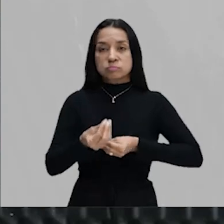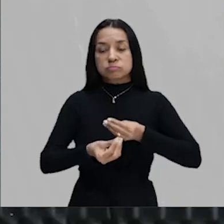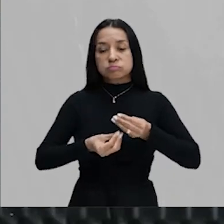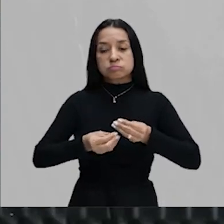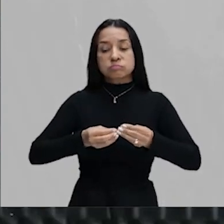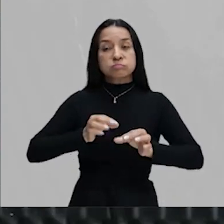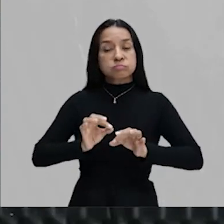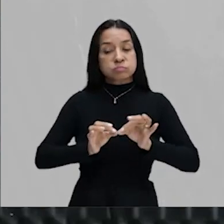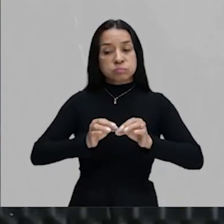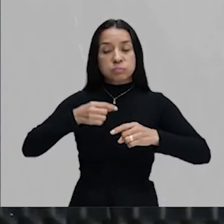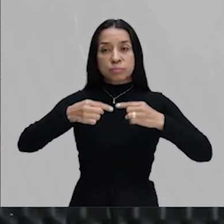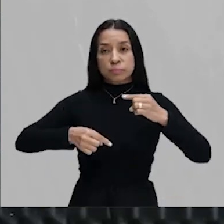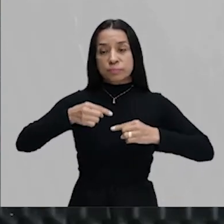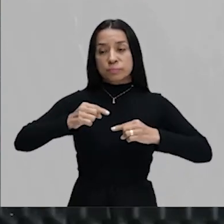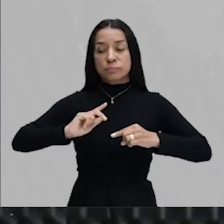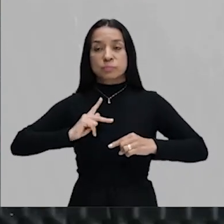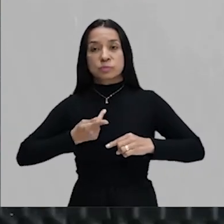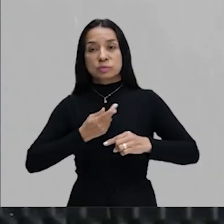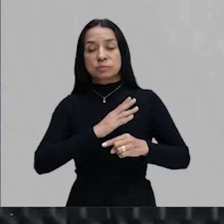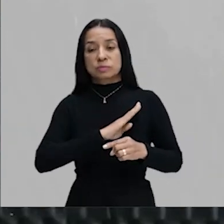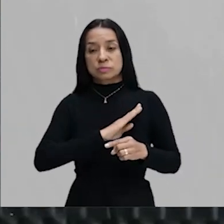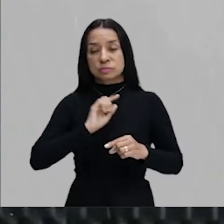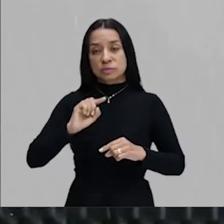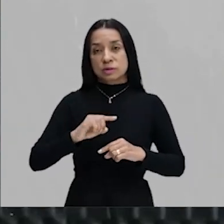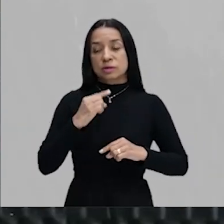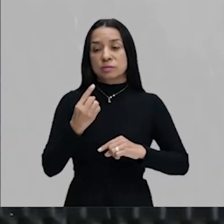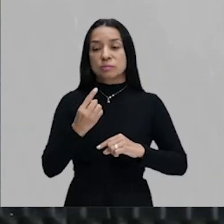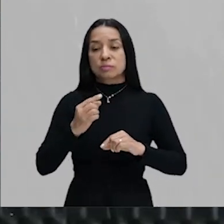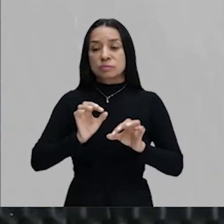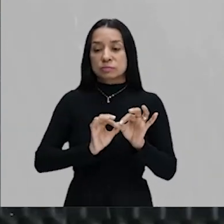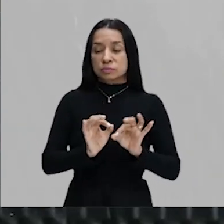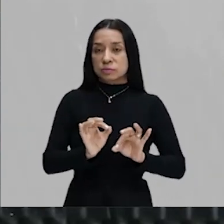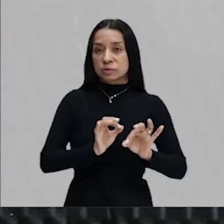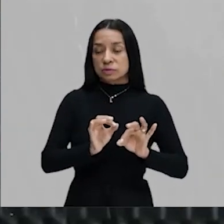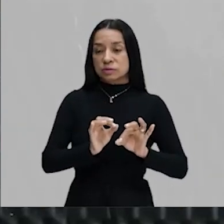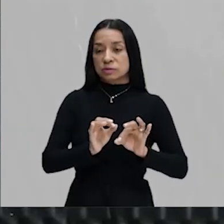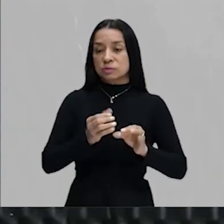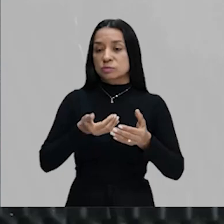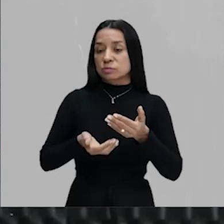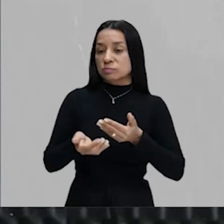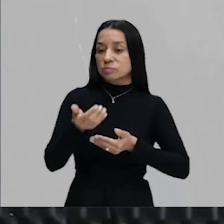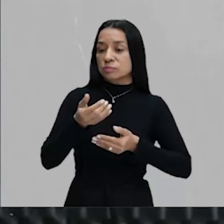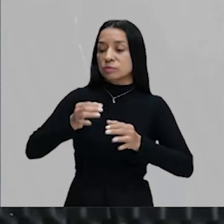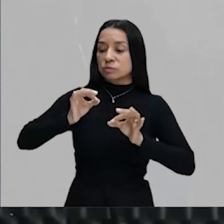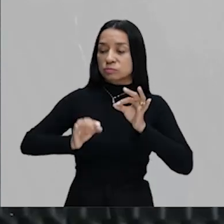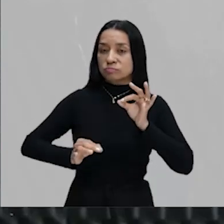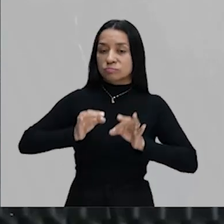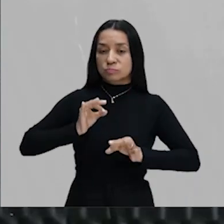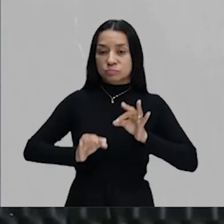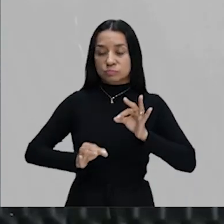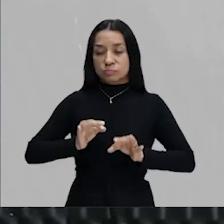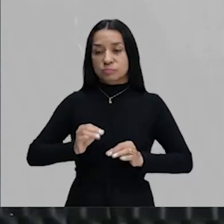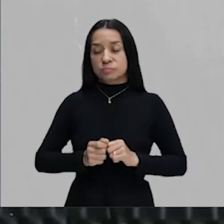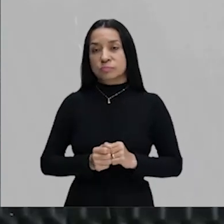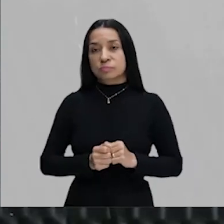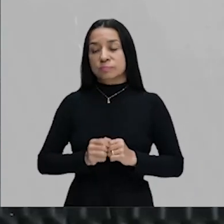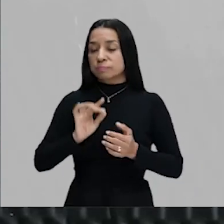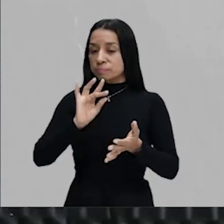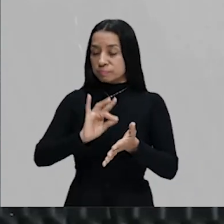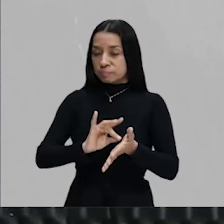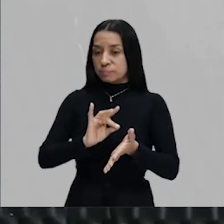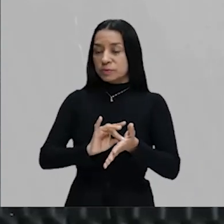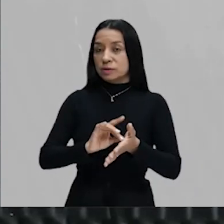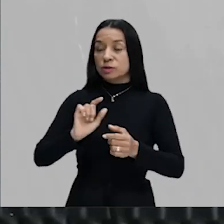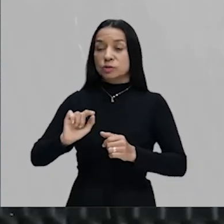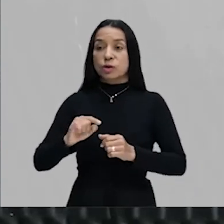organização política dos hebreus. Depois, eles se organizam através dos juízes. Os juízes, na verdade, é